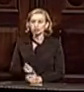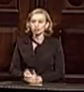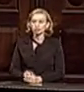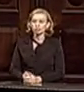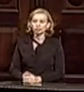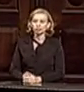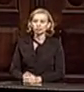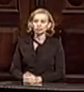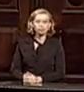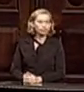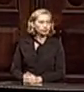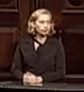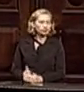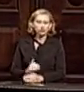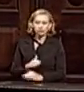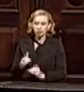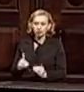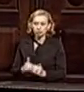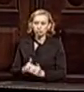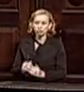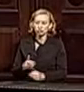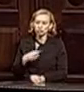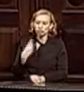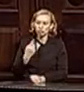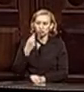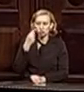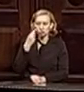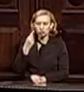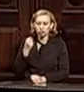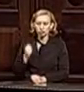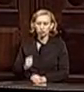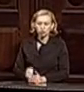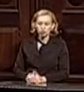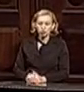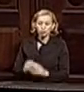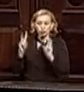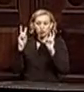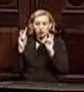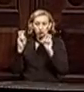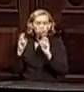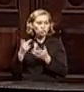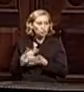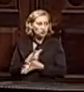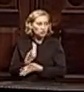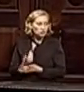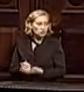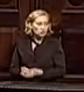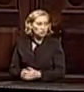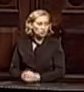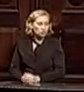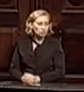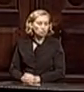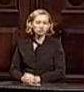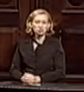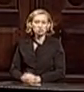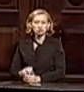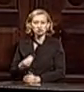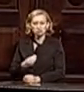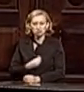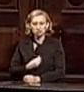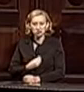final. Nós vimos essa situação que aconteceu hoje aqui. Vivenciamos